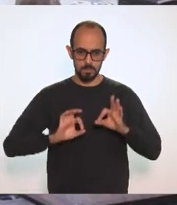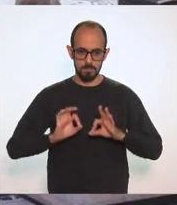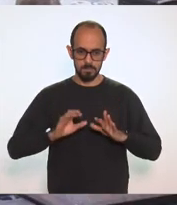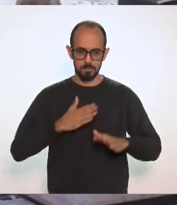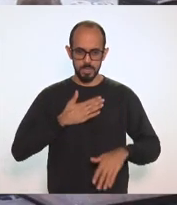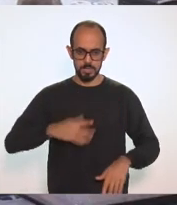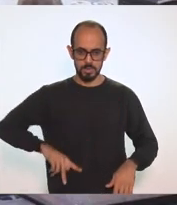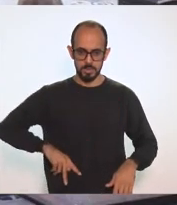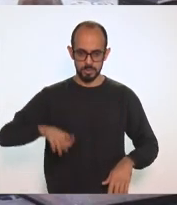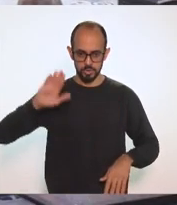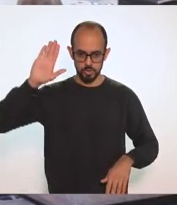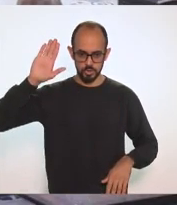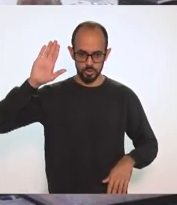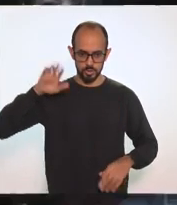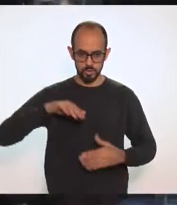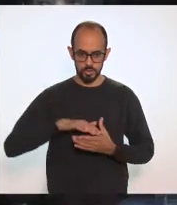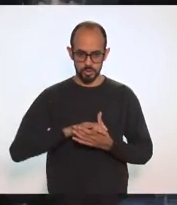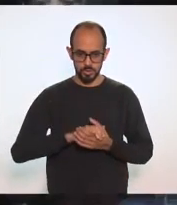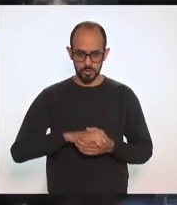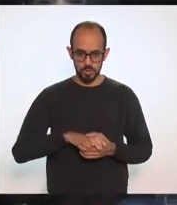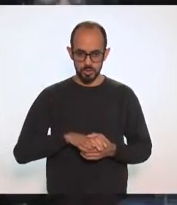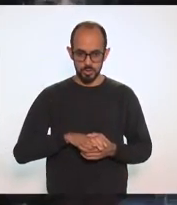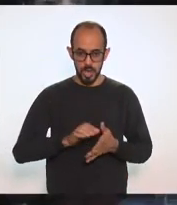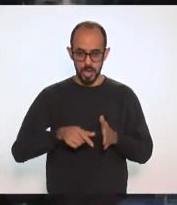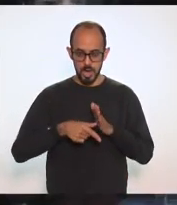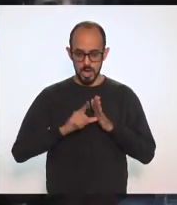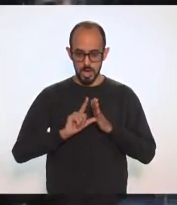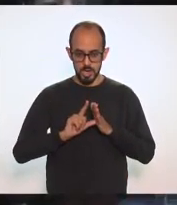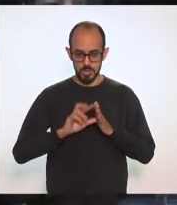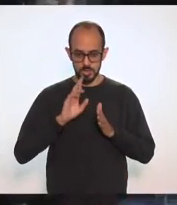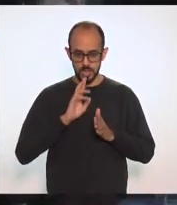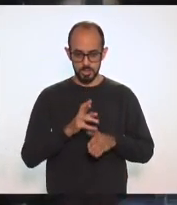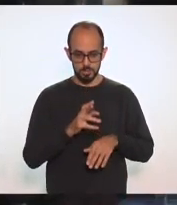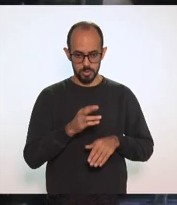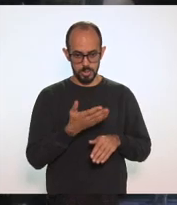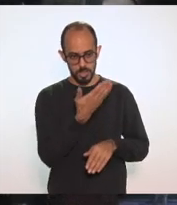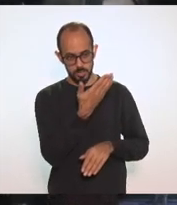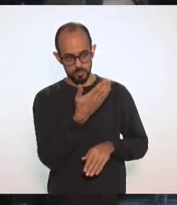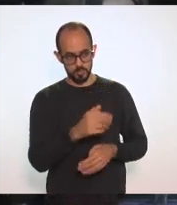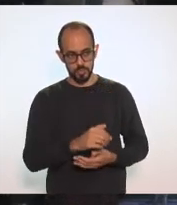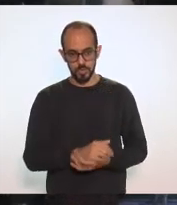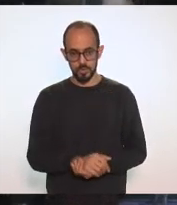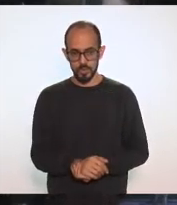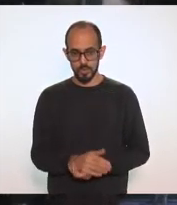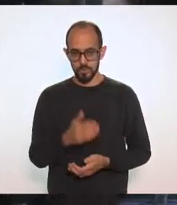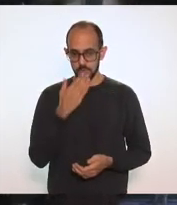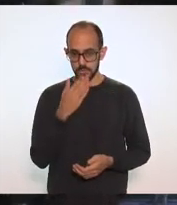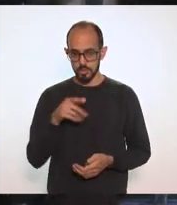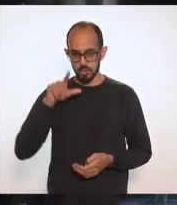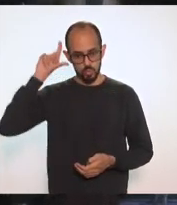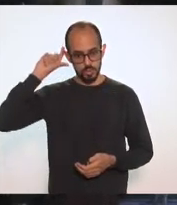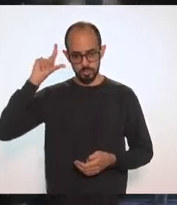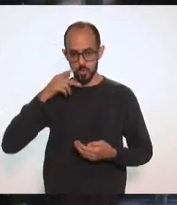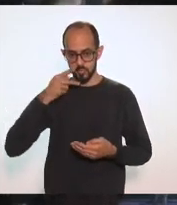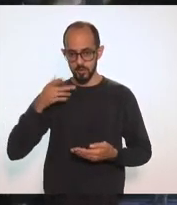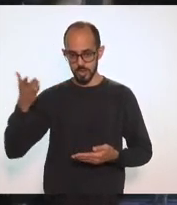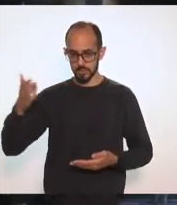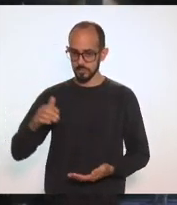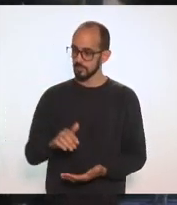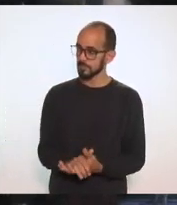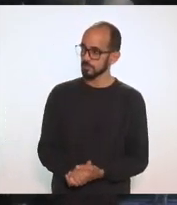Presidente. Eu, antes de proceder à questão, de responder à questão de ordem, Vossa Excelência, vou conceder a palavra ao deputado Luiz Paulo.